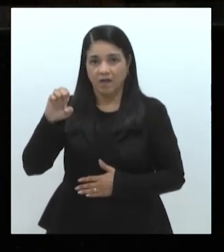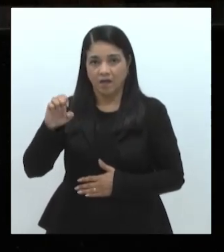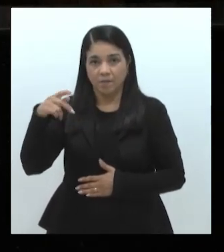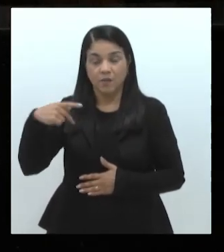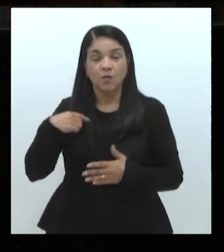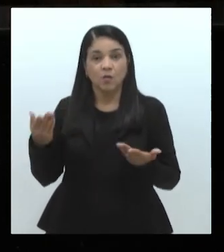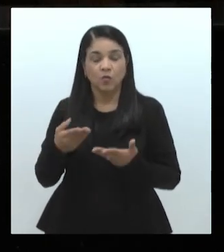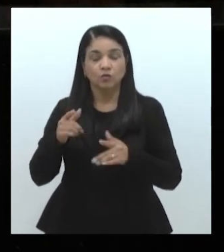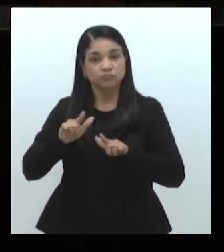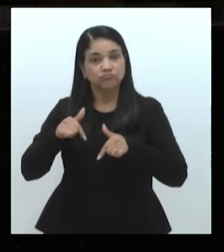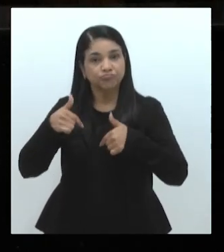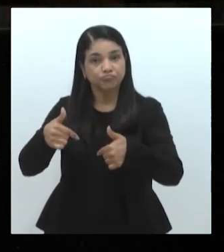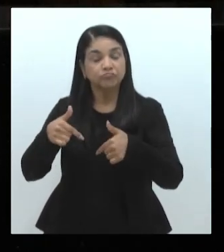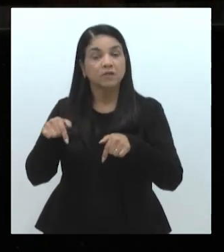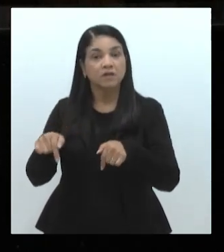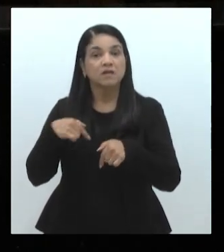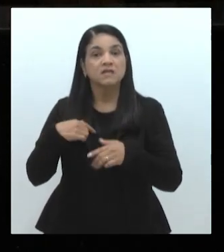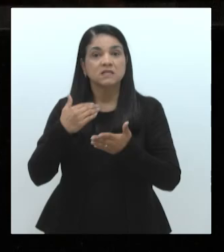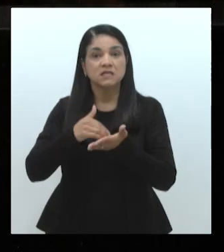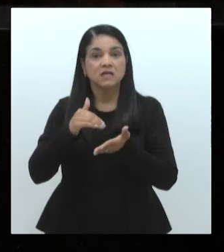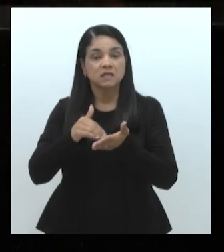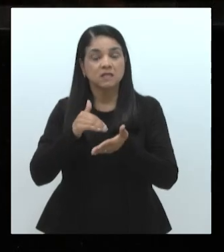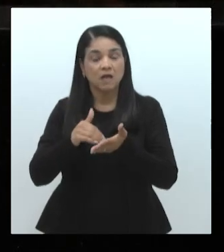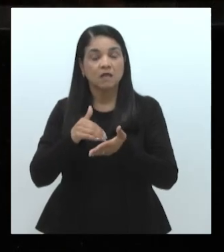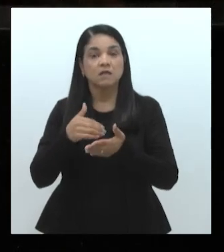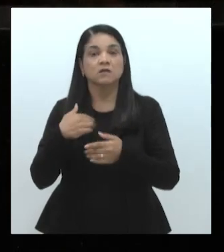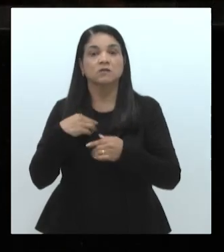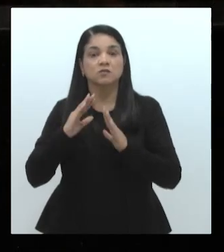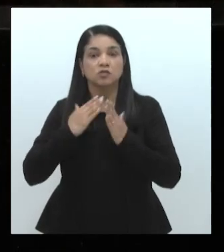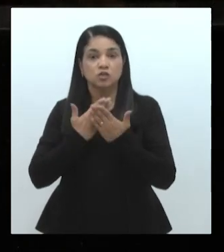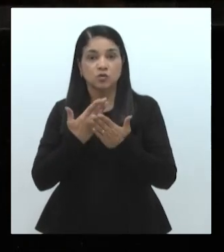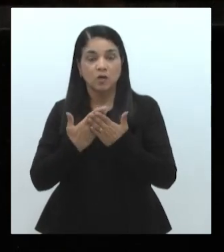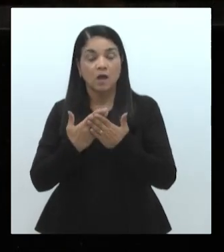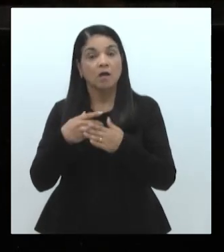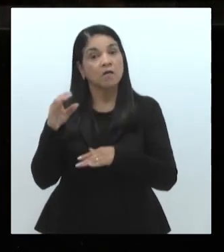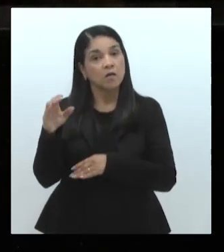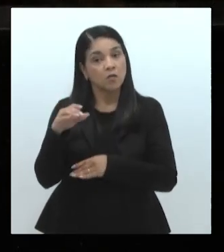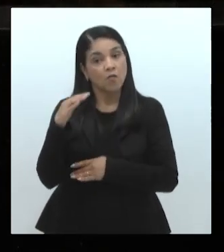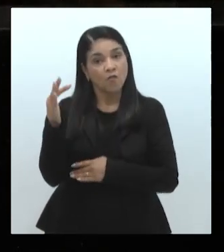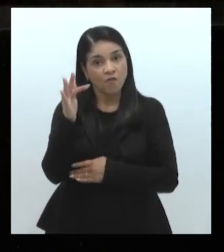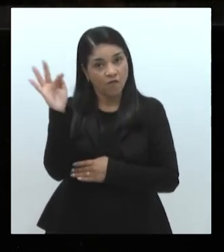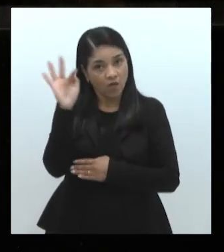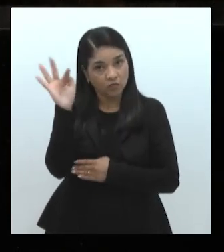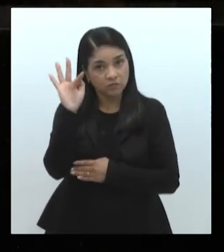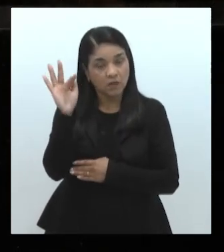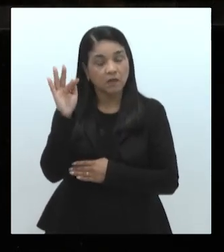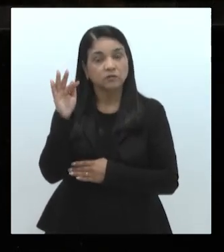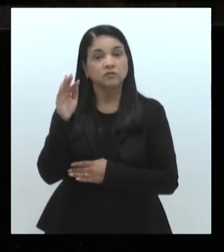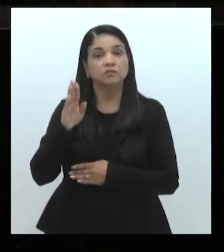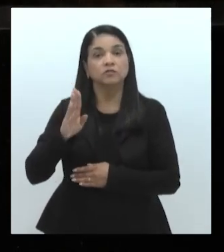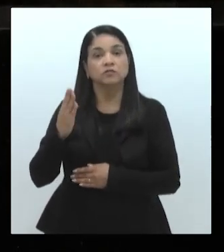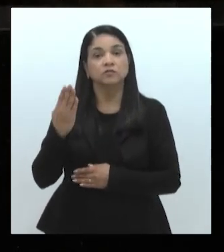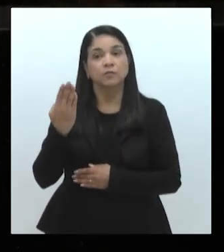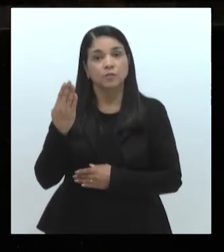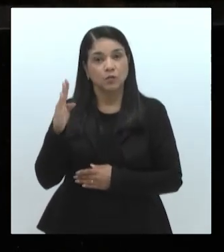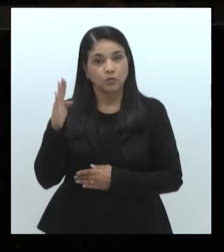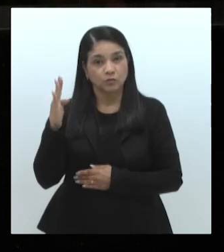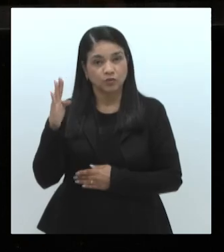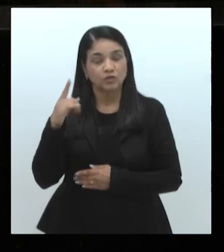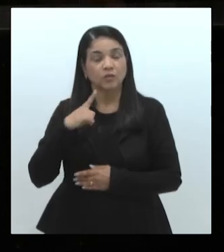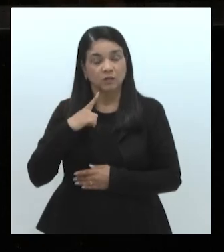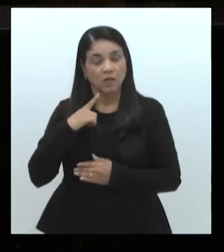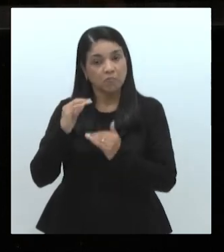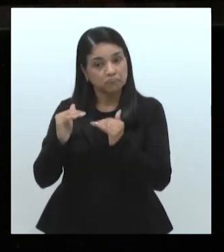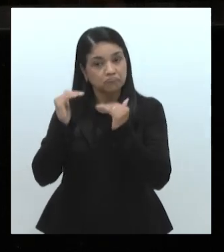secretária escolar, mas fiz faculdade de Ciências Biológicas, portanto, ela tem nível superior, como ela fala. Tenho